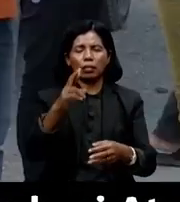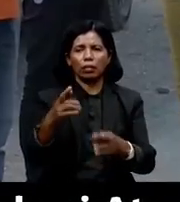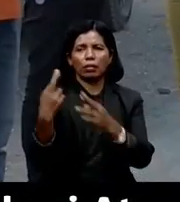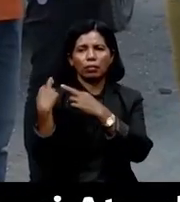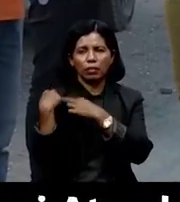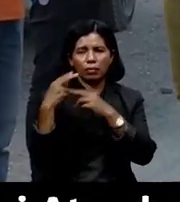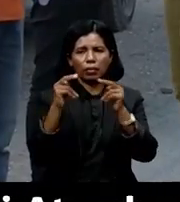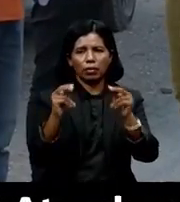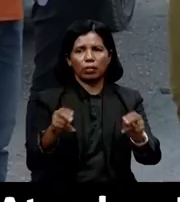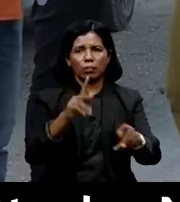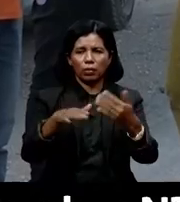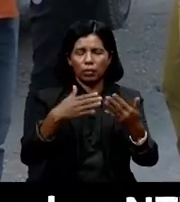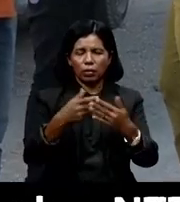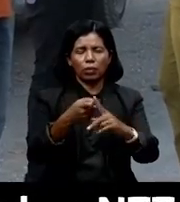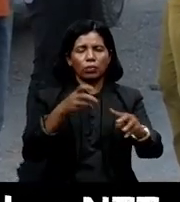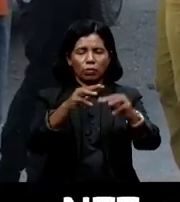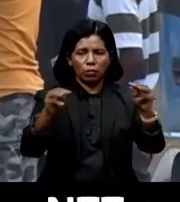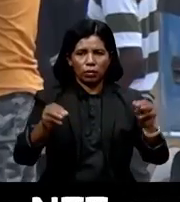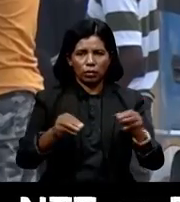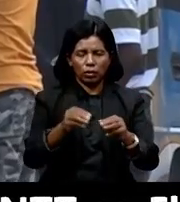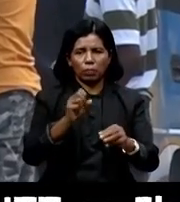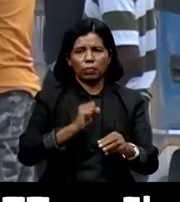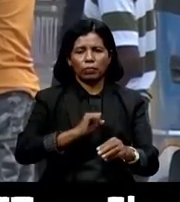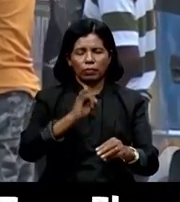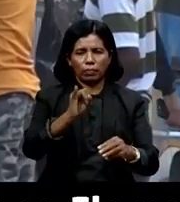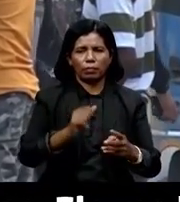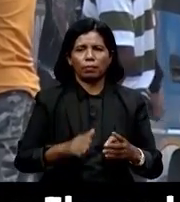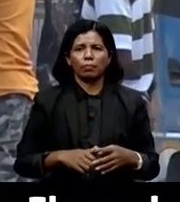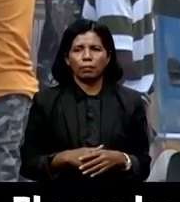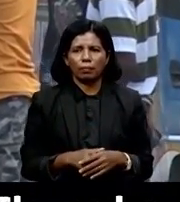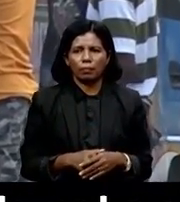necessidade de preguiça no Sira, o município Cova Lima. Abraão Amaral, David Gonçalves, GMN.